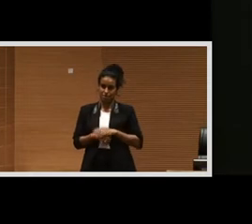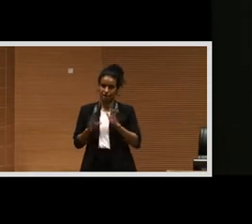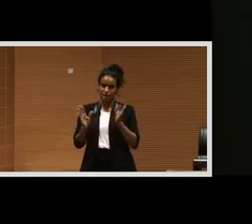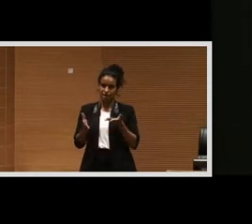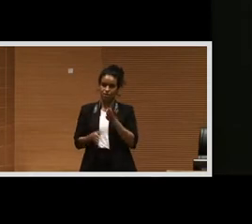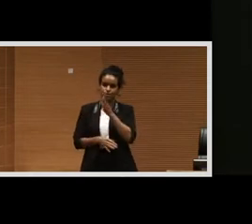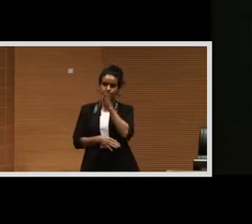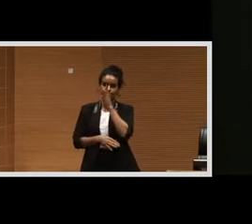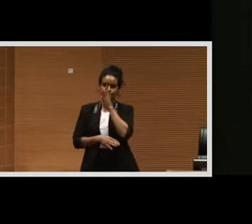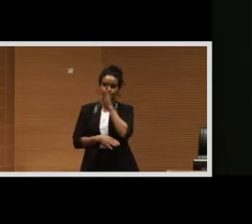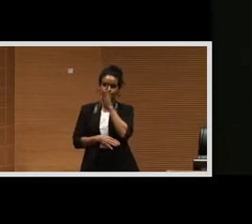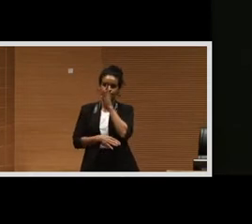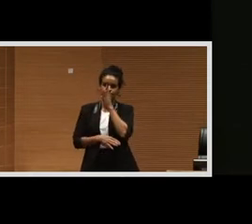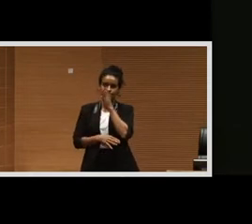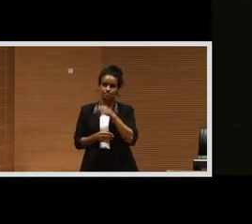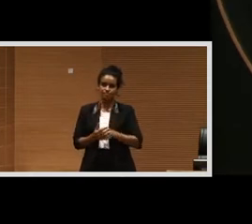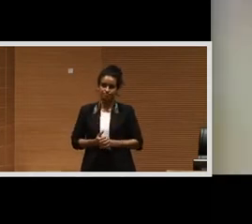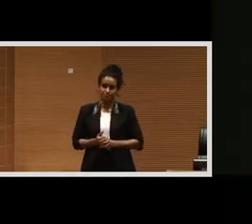silêncio.